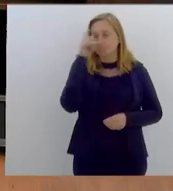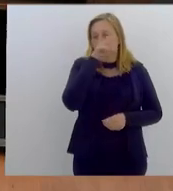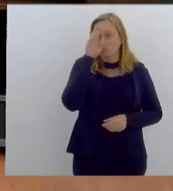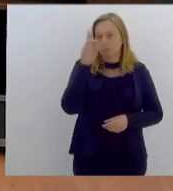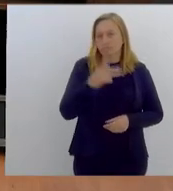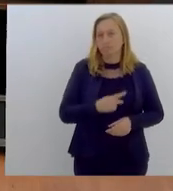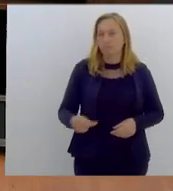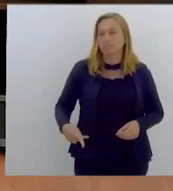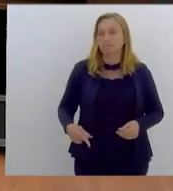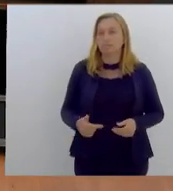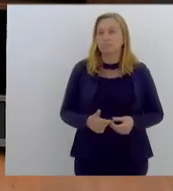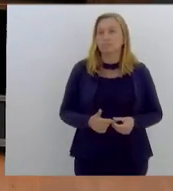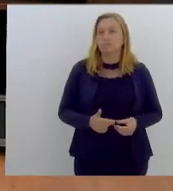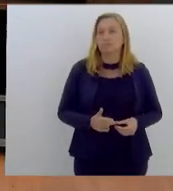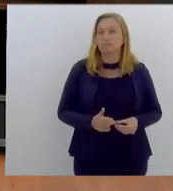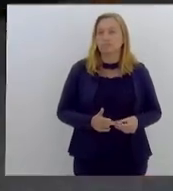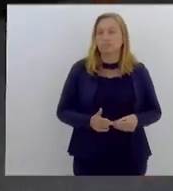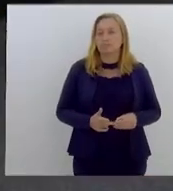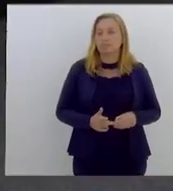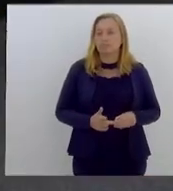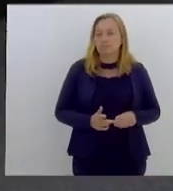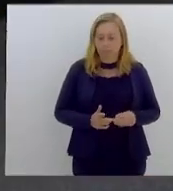presidente,